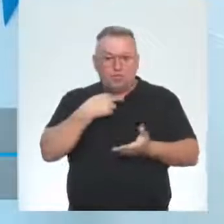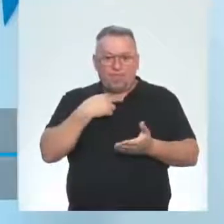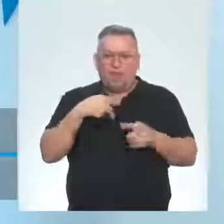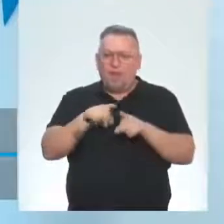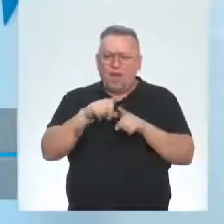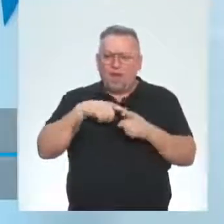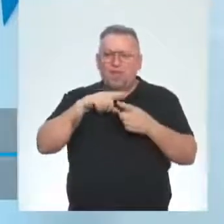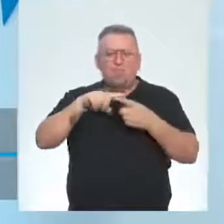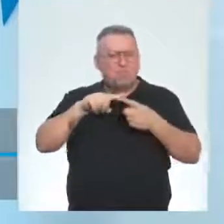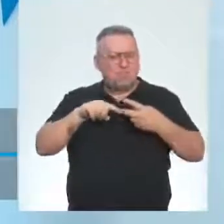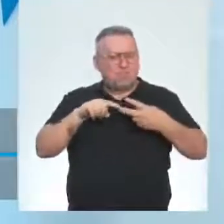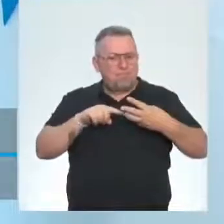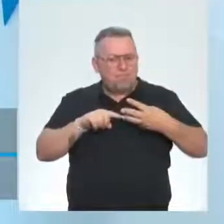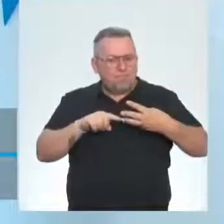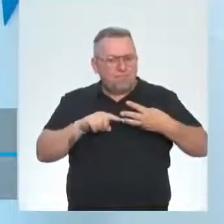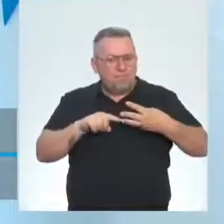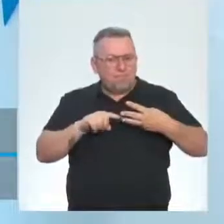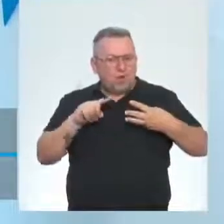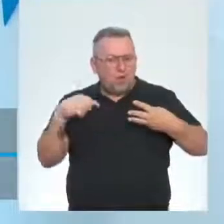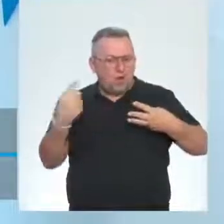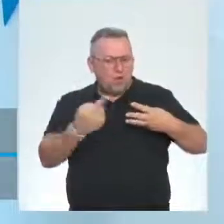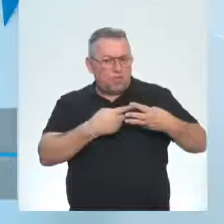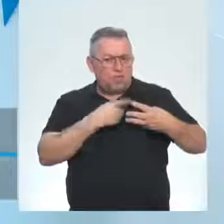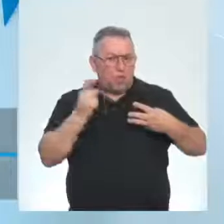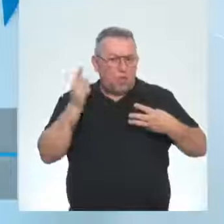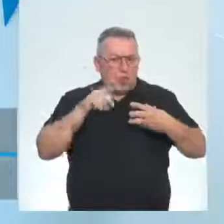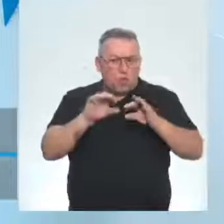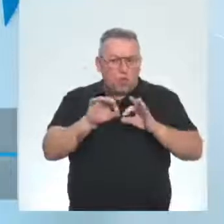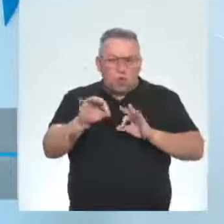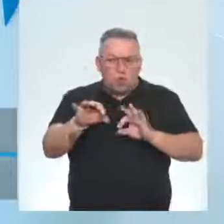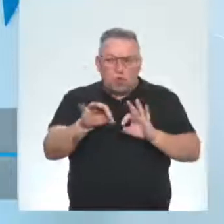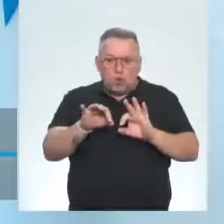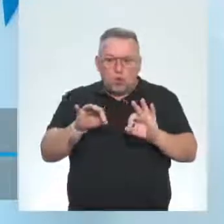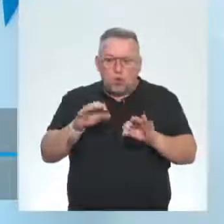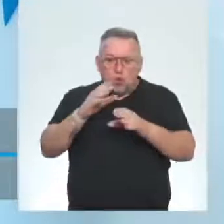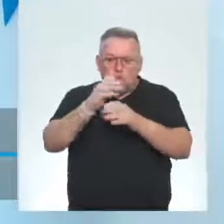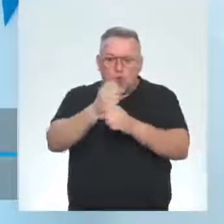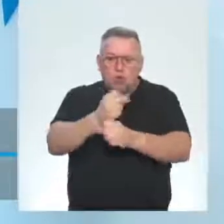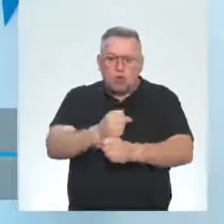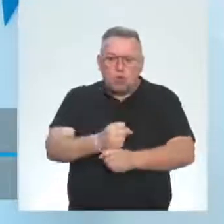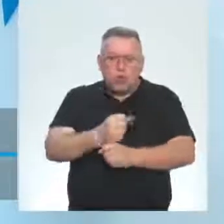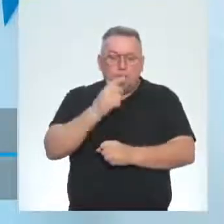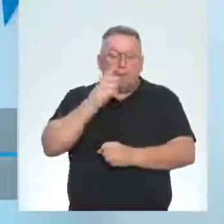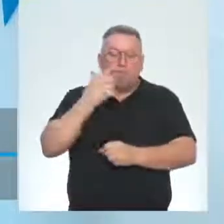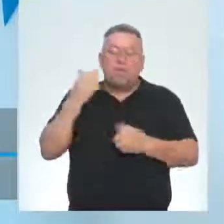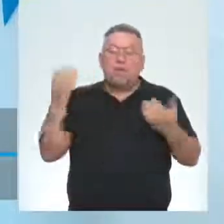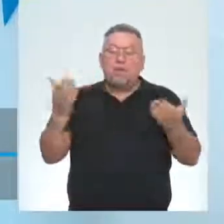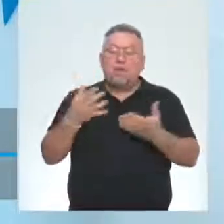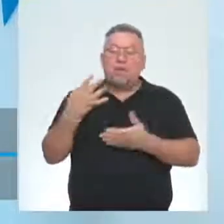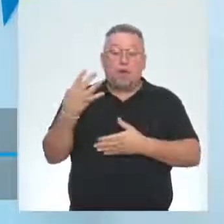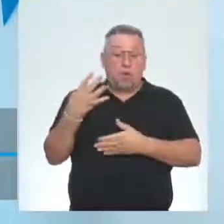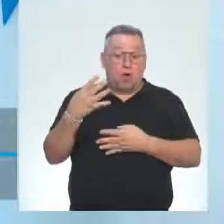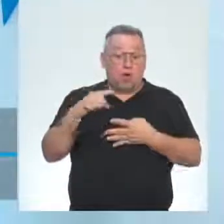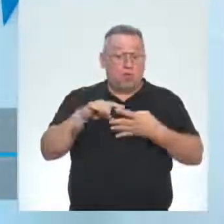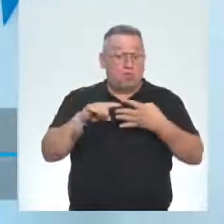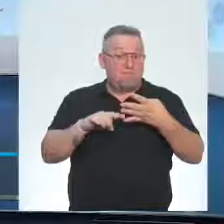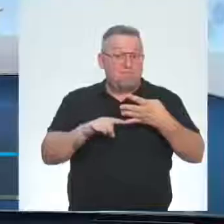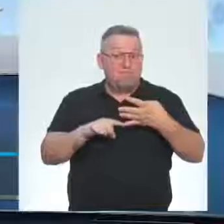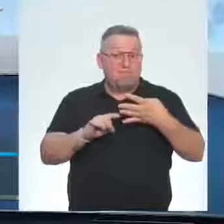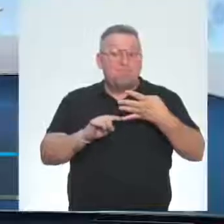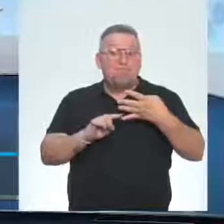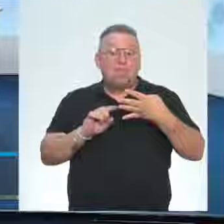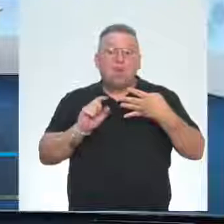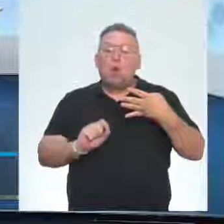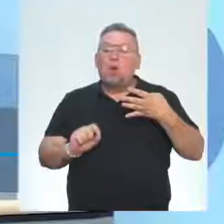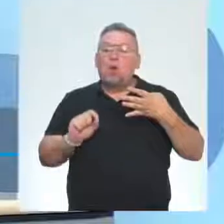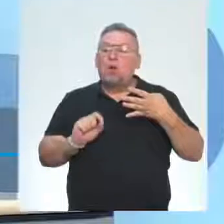3 tipos de coisas que nós podemos medir, que nós podemos contar, e hoje a gente vai vir com uma 4ª coisinha, Jonas, né? Vamos